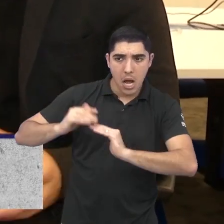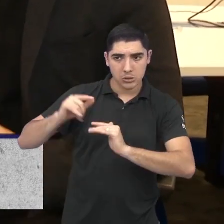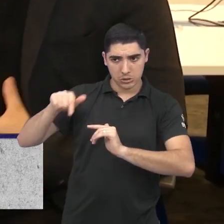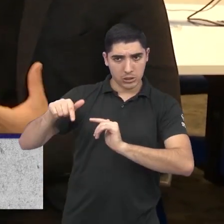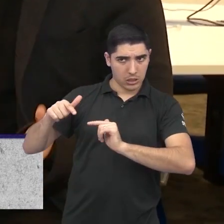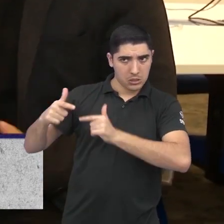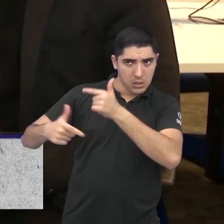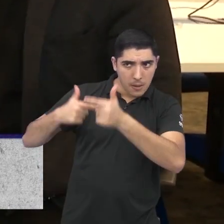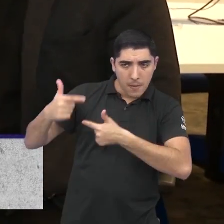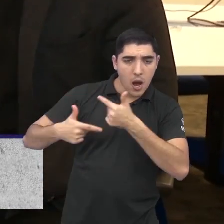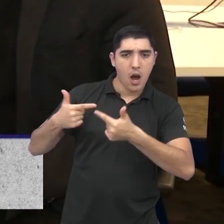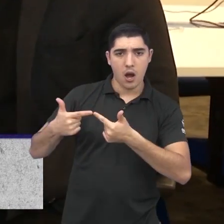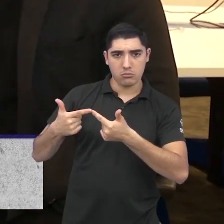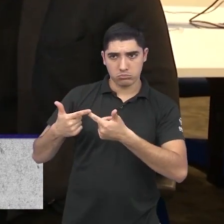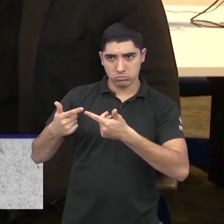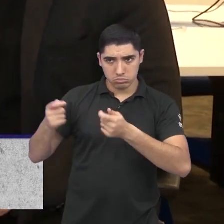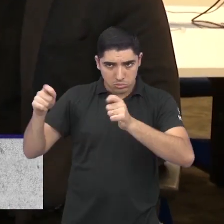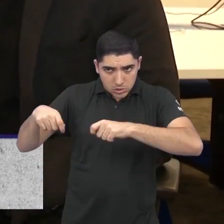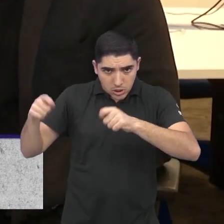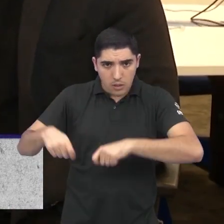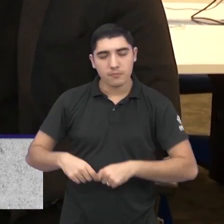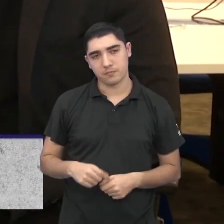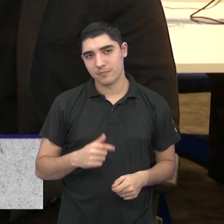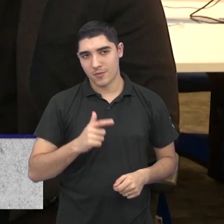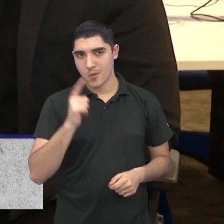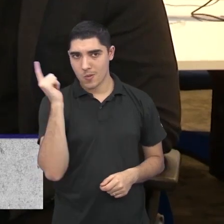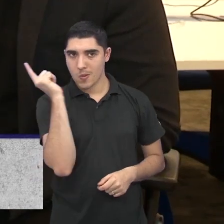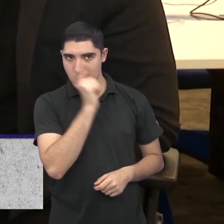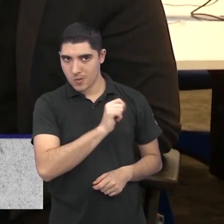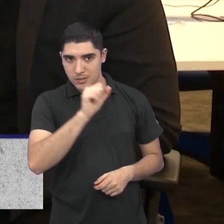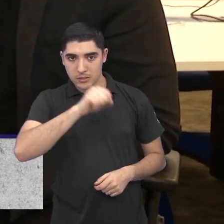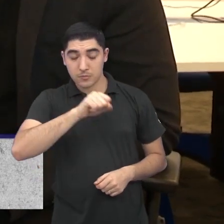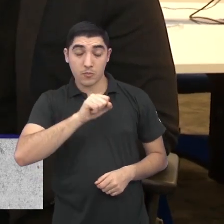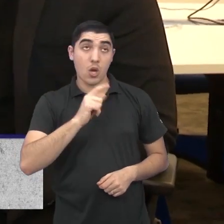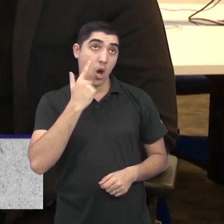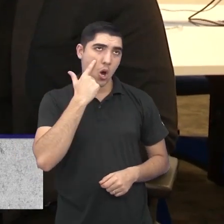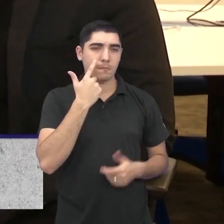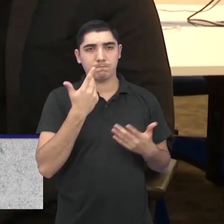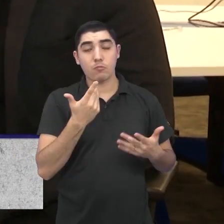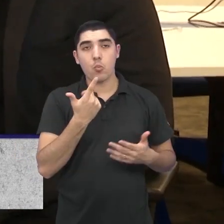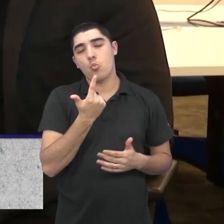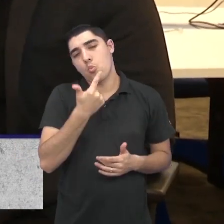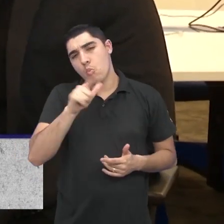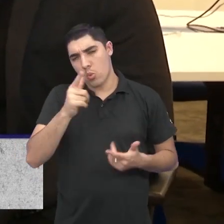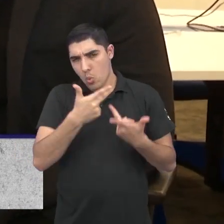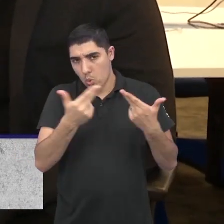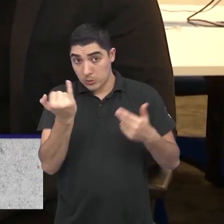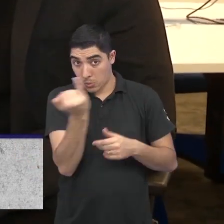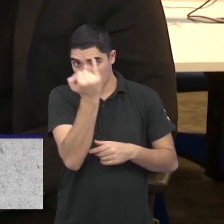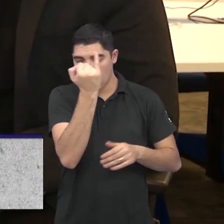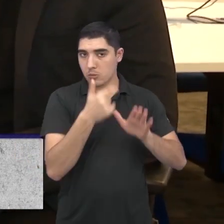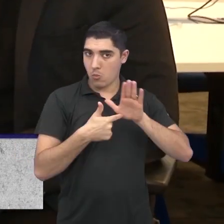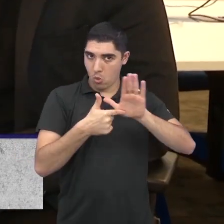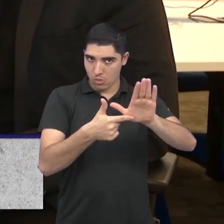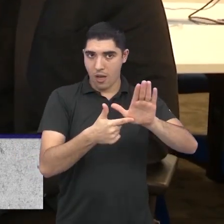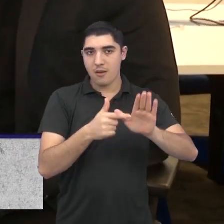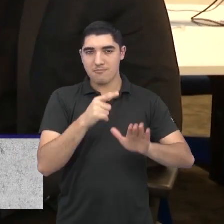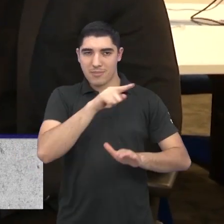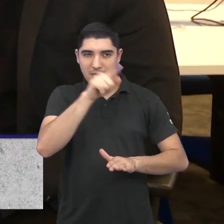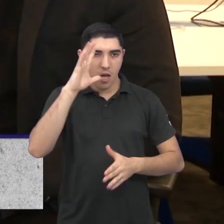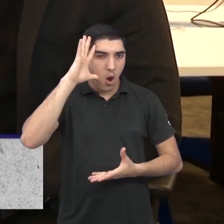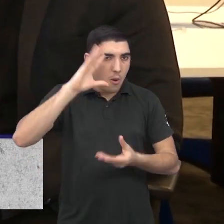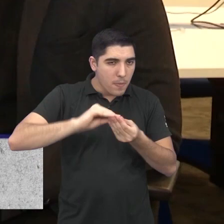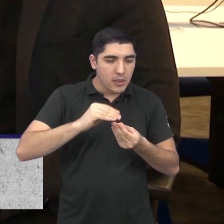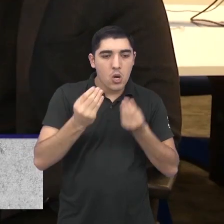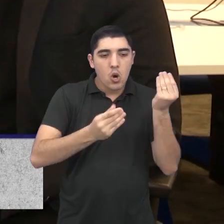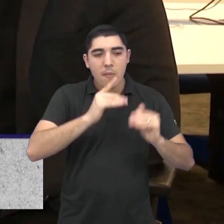trabalho, dessa procura por essas soluções? Consigo. Um dos pontos extremamente importantes, né, para iniciarmos essas dinâmicas